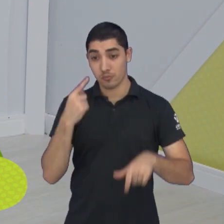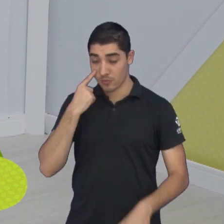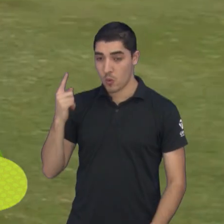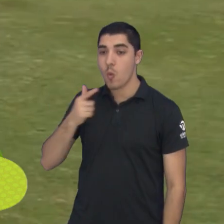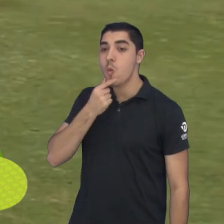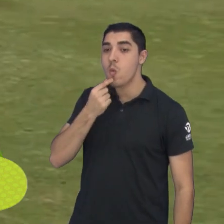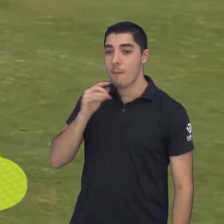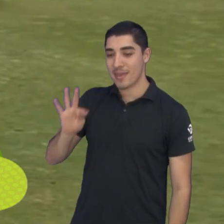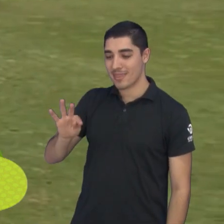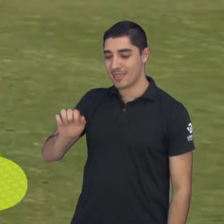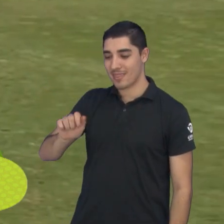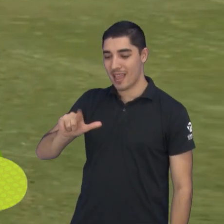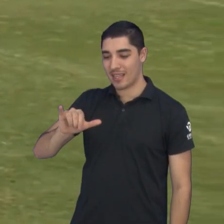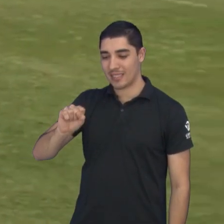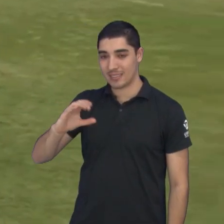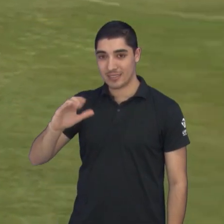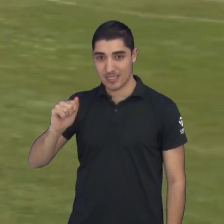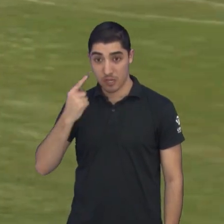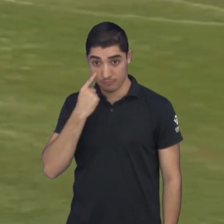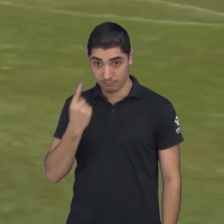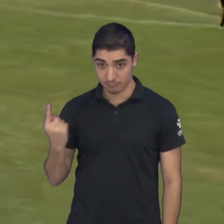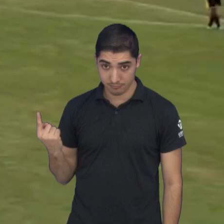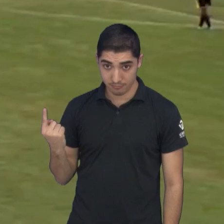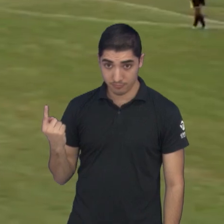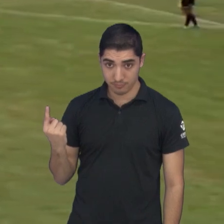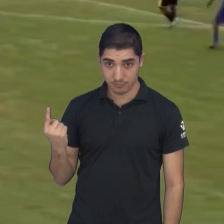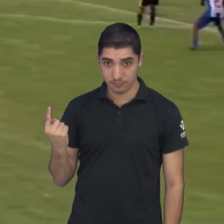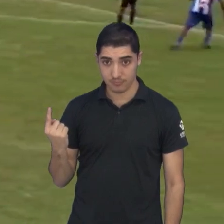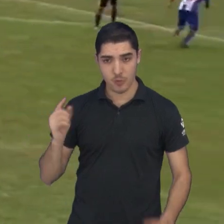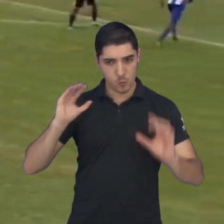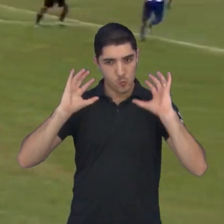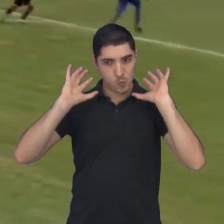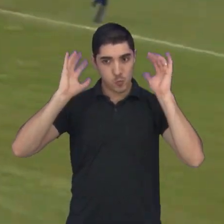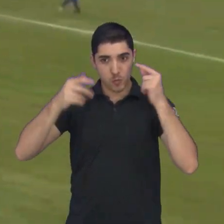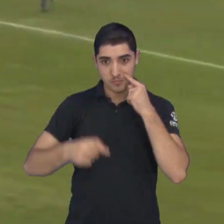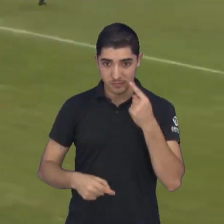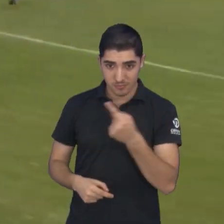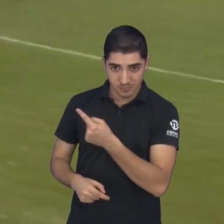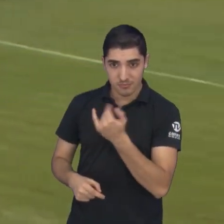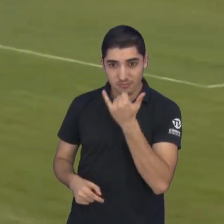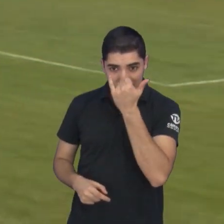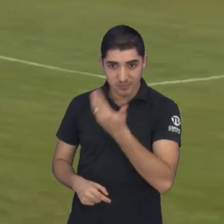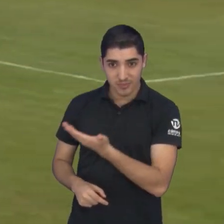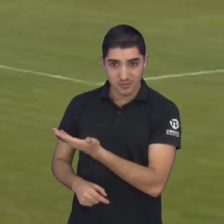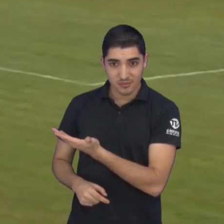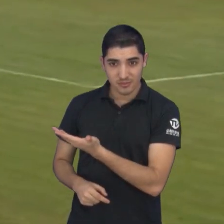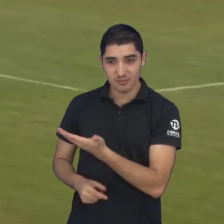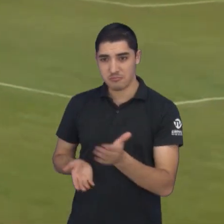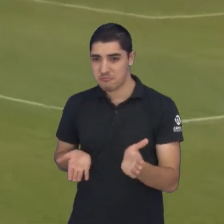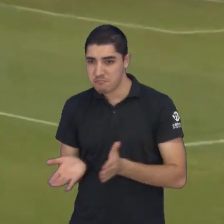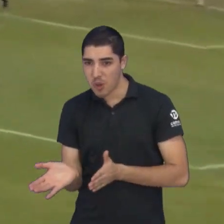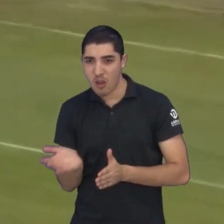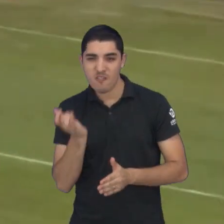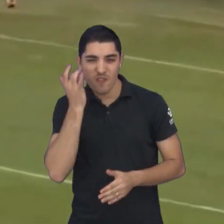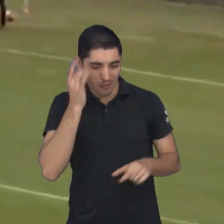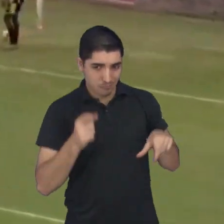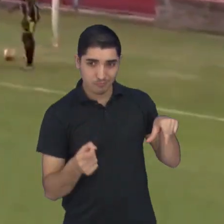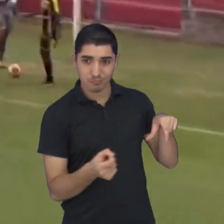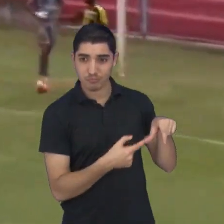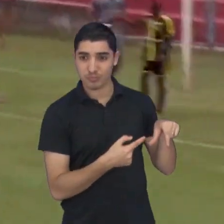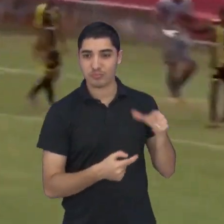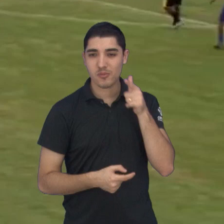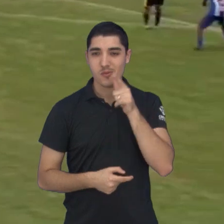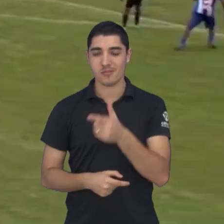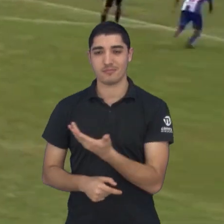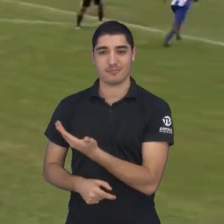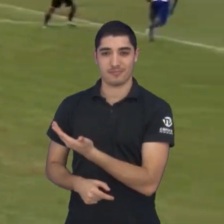aí, meu caro Piteco, olha só, lateral batido, domínio, falhou a zaga, houve a bola rolada e o Talisca foi lá só